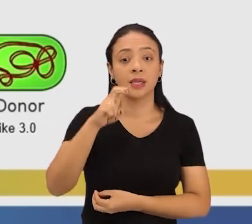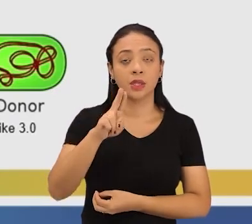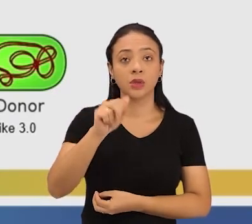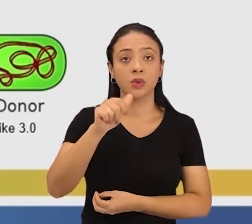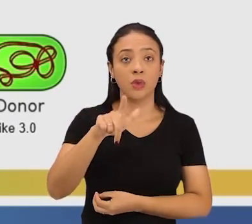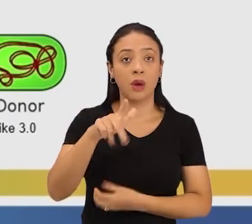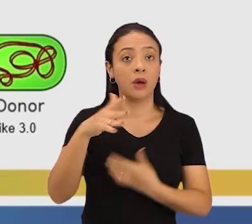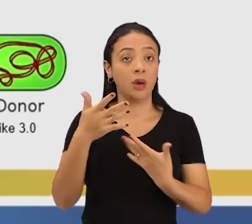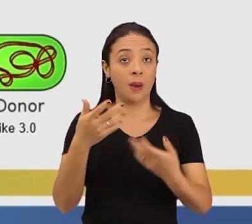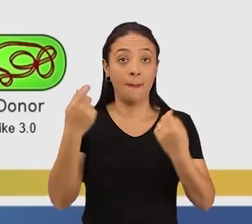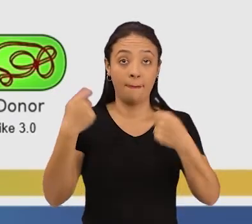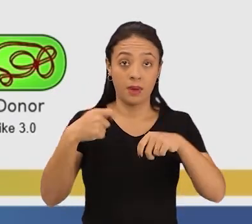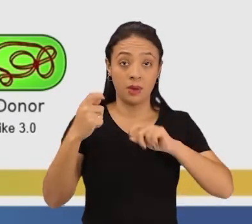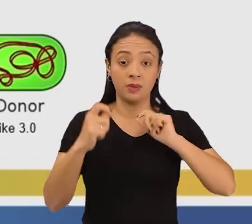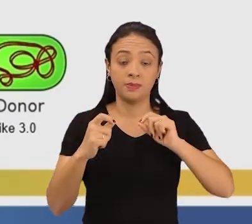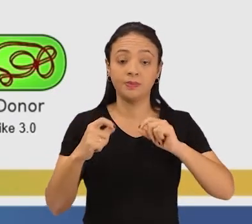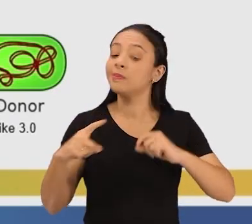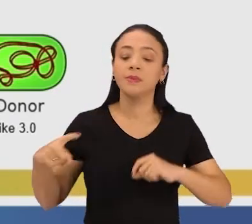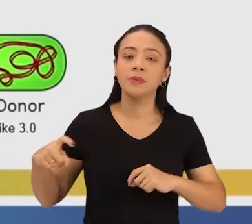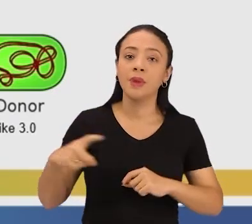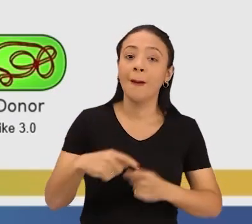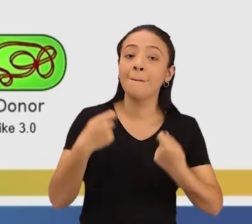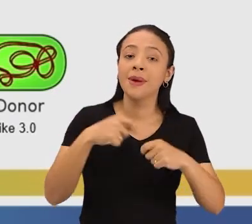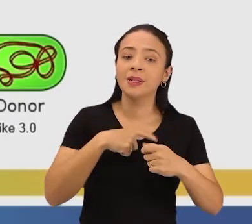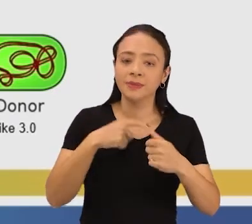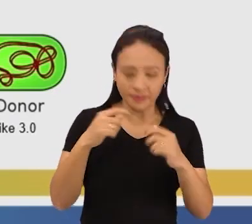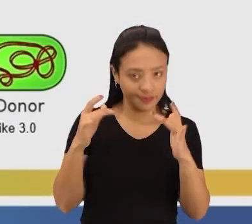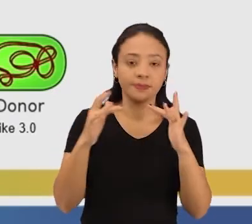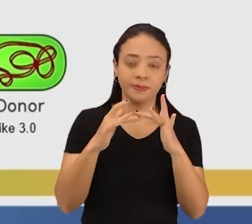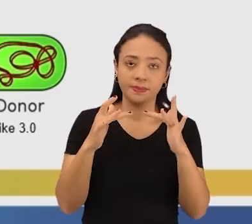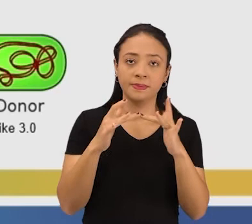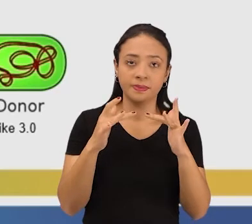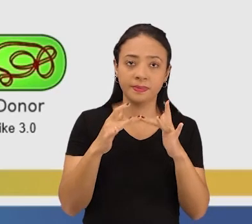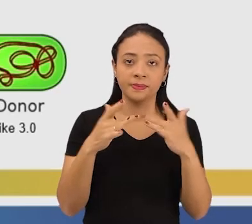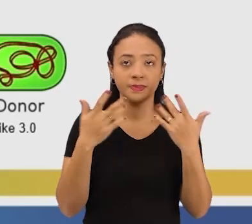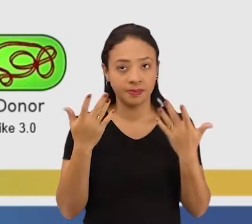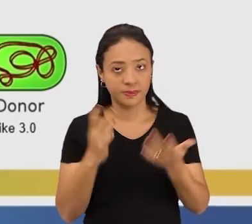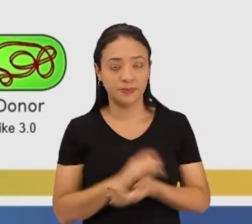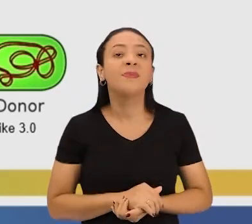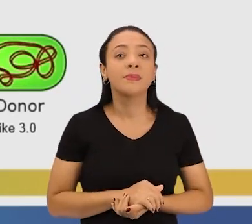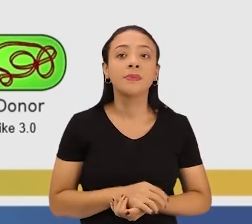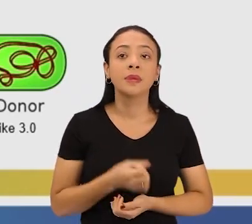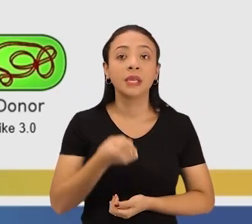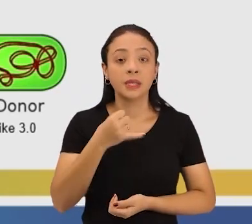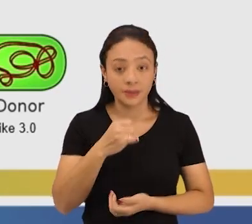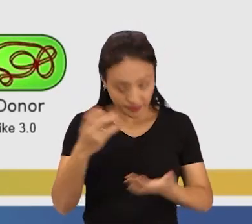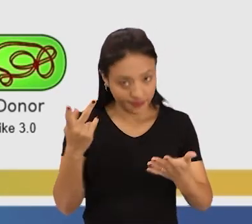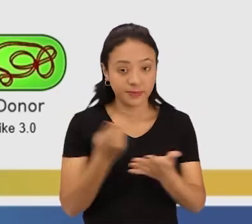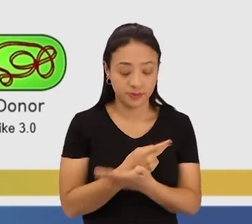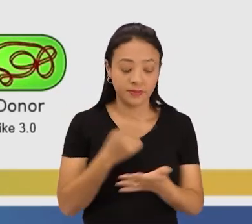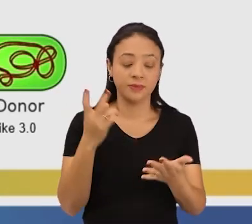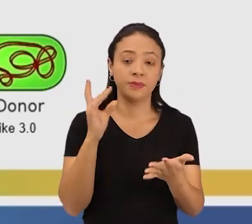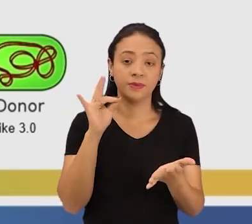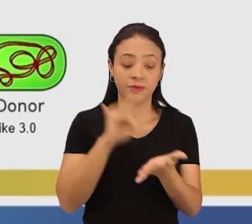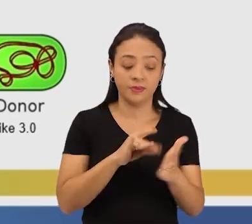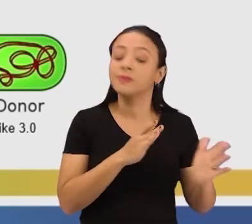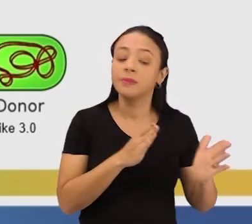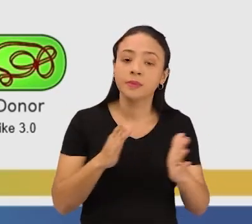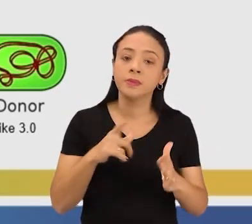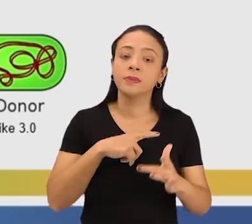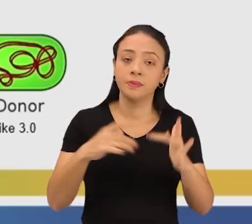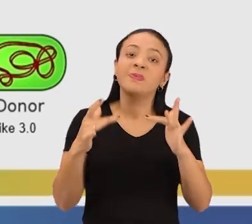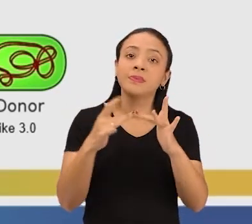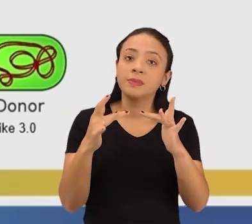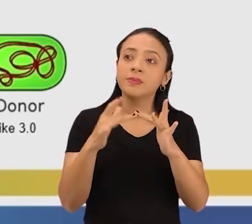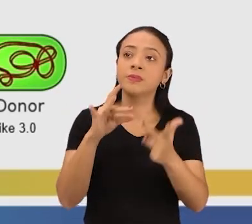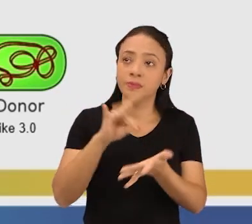precisar com que as bactérias tenham um contato próximo. E após o processo, depois que tem esse